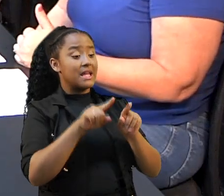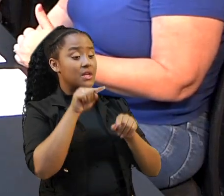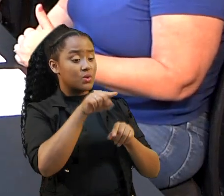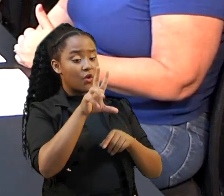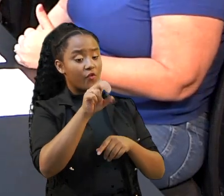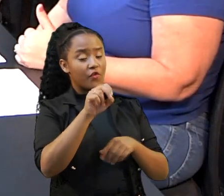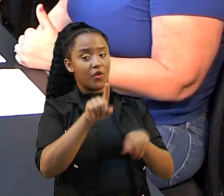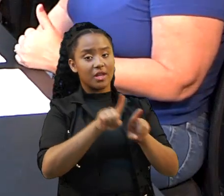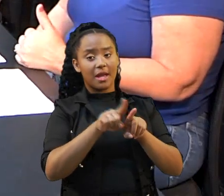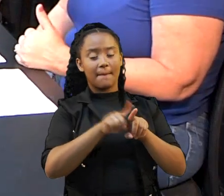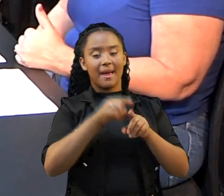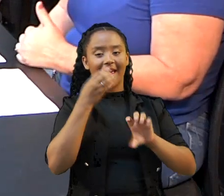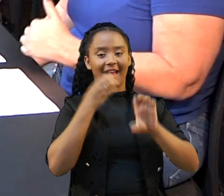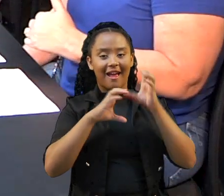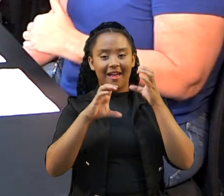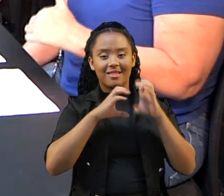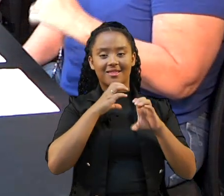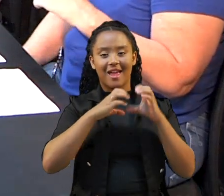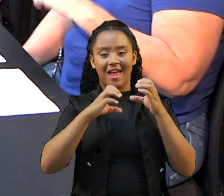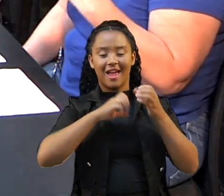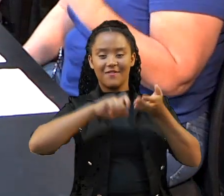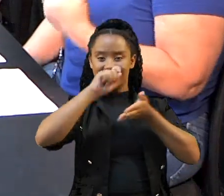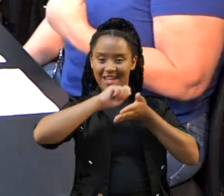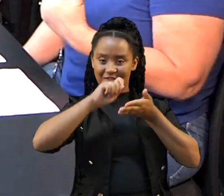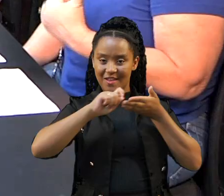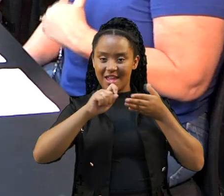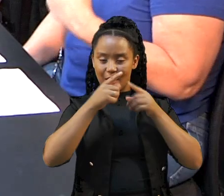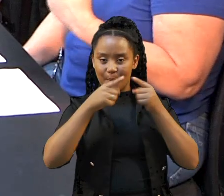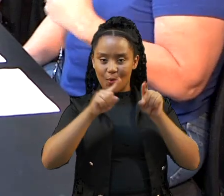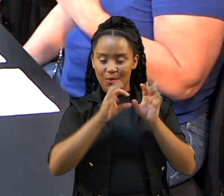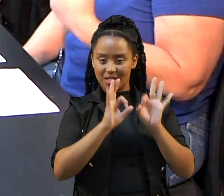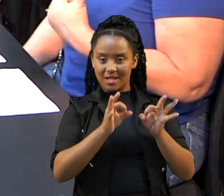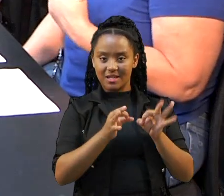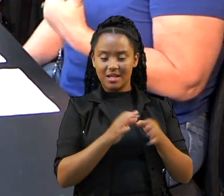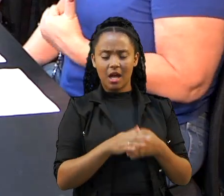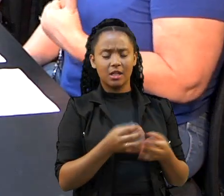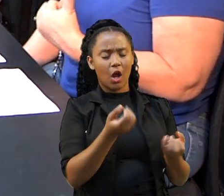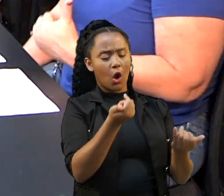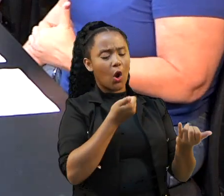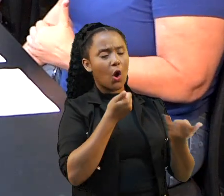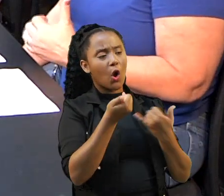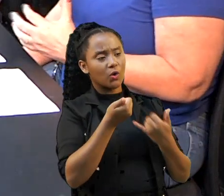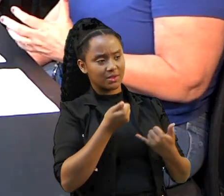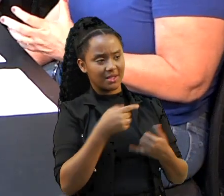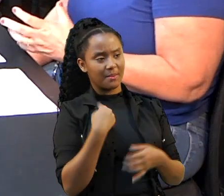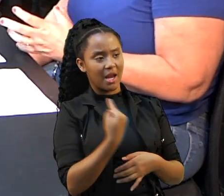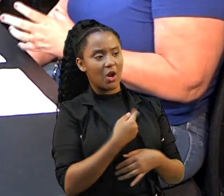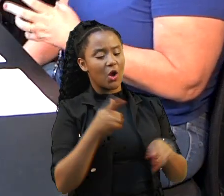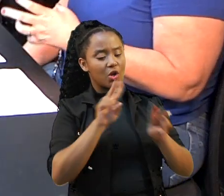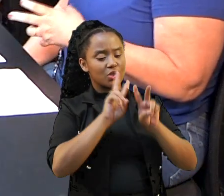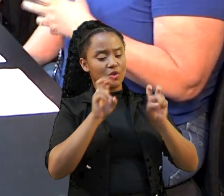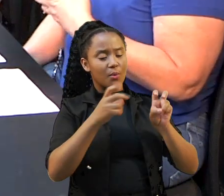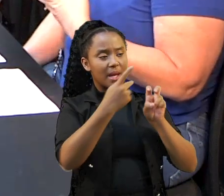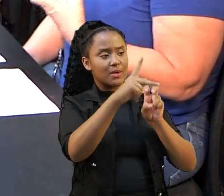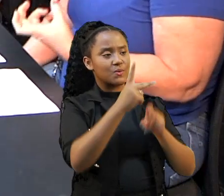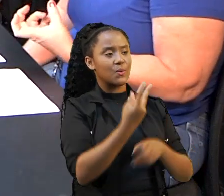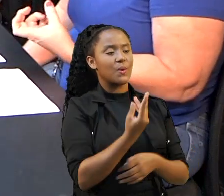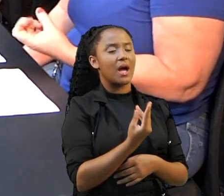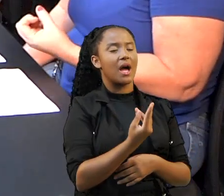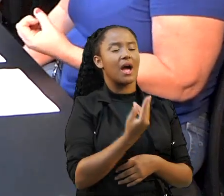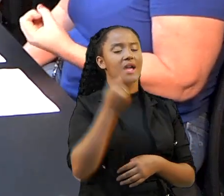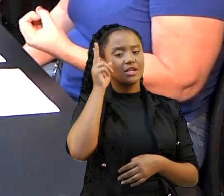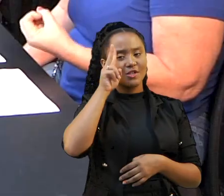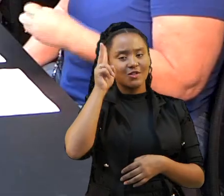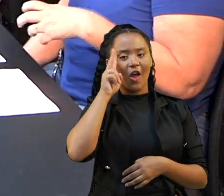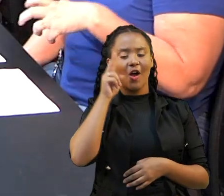compositor e canta. Conta para a gente um pouquinho mais sobre essa história,